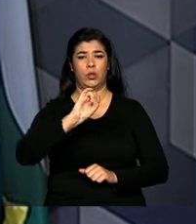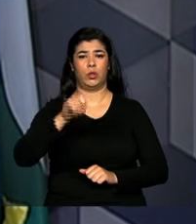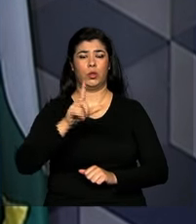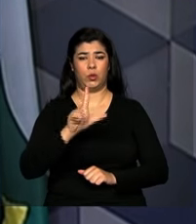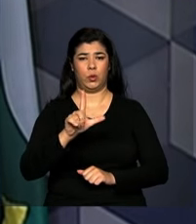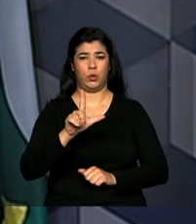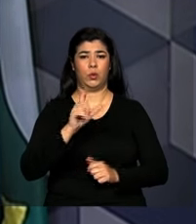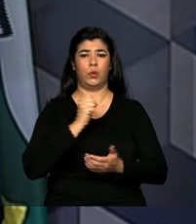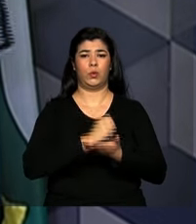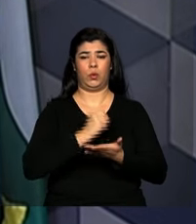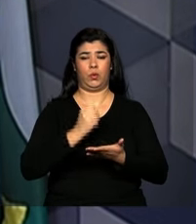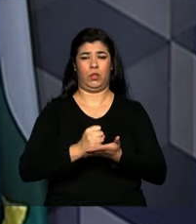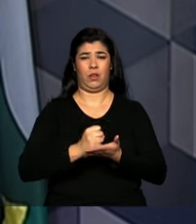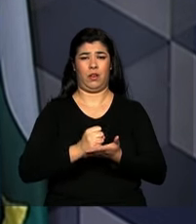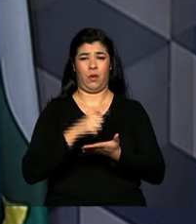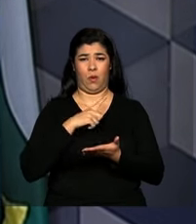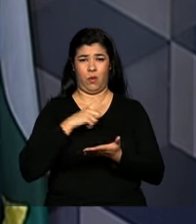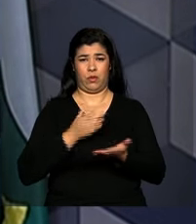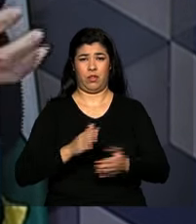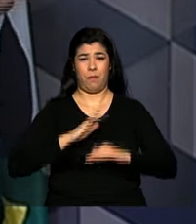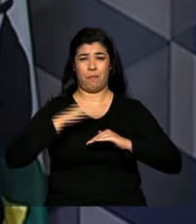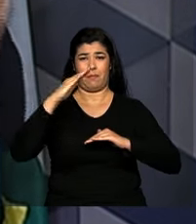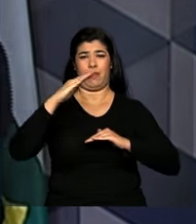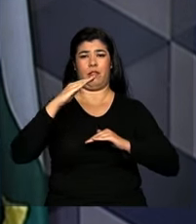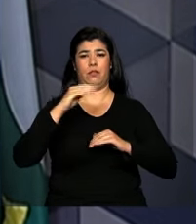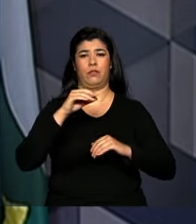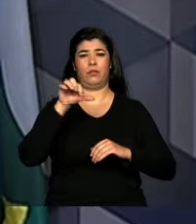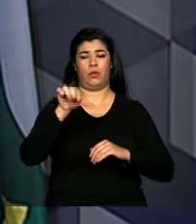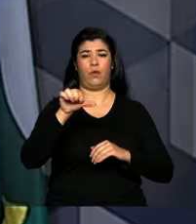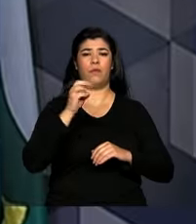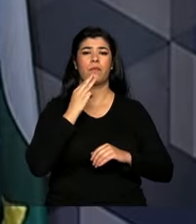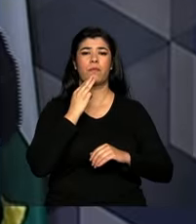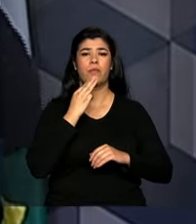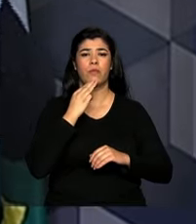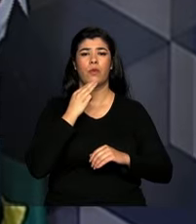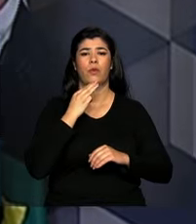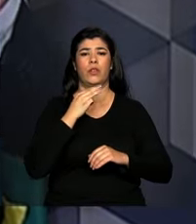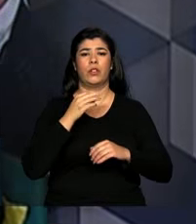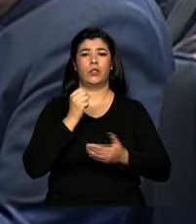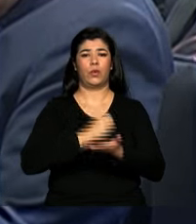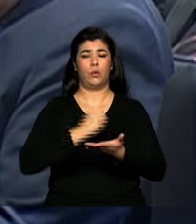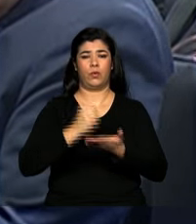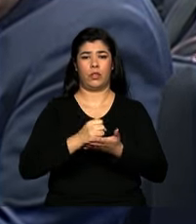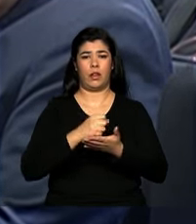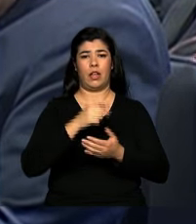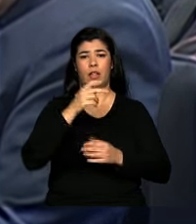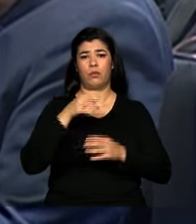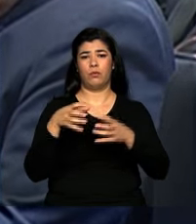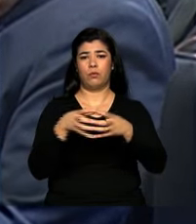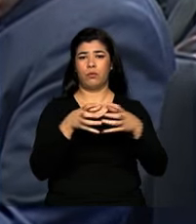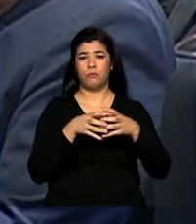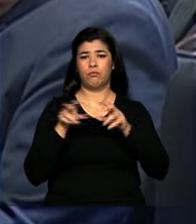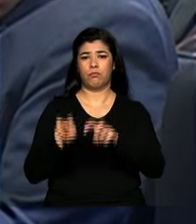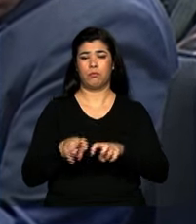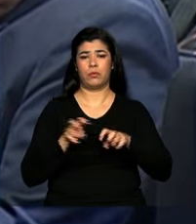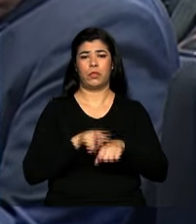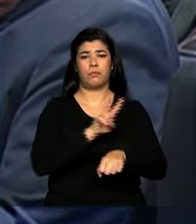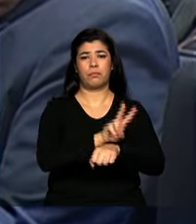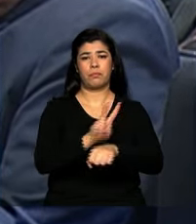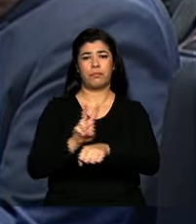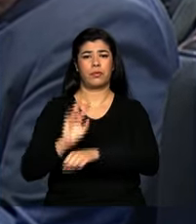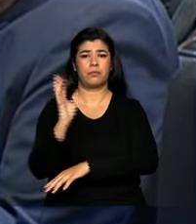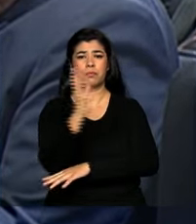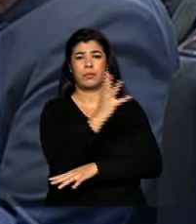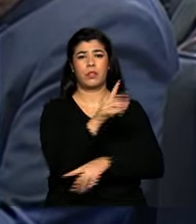bilhões que hoje estão recuperando solo, preservando as matas ciliares, reconstituindo